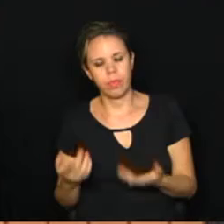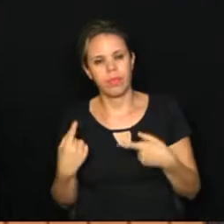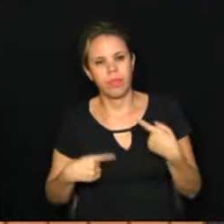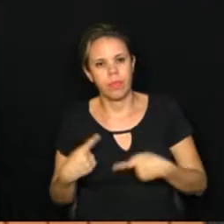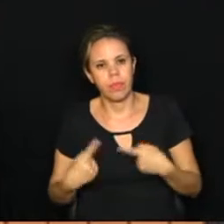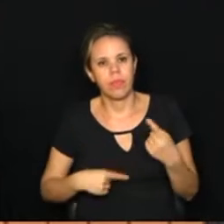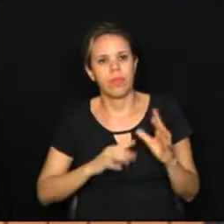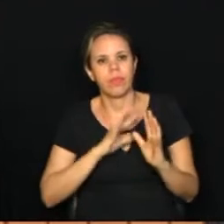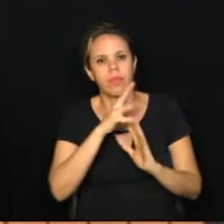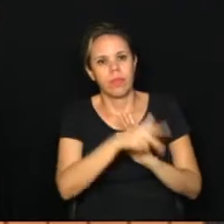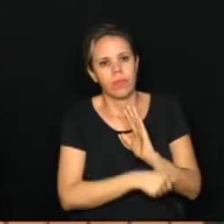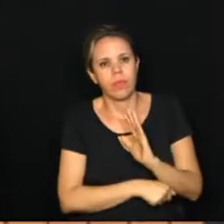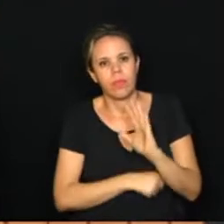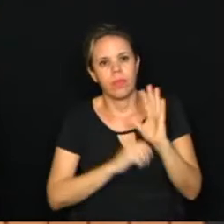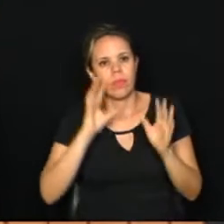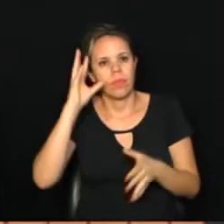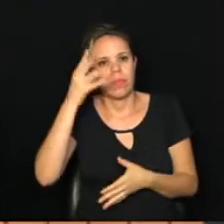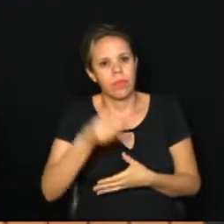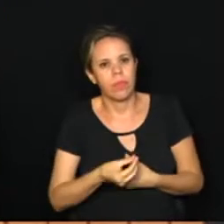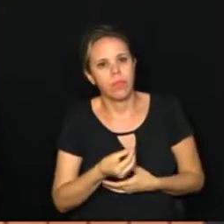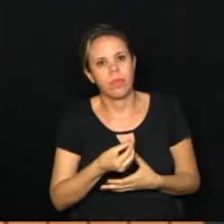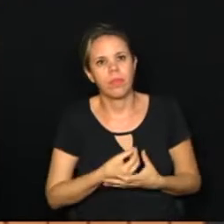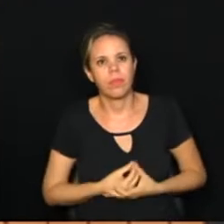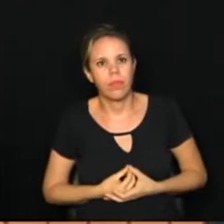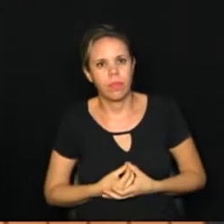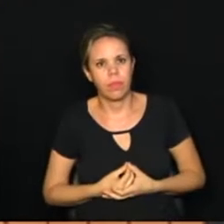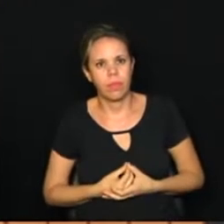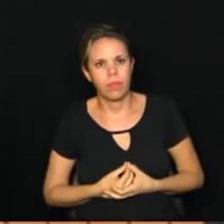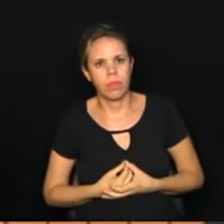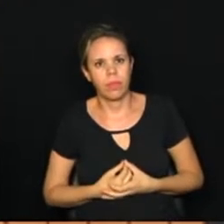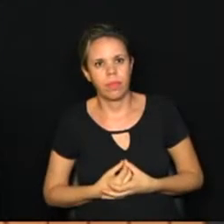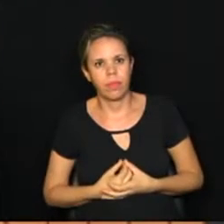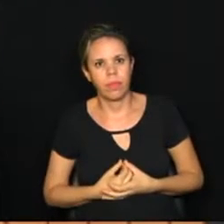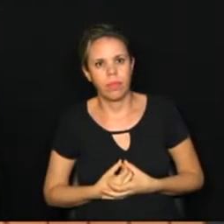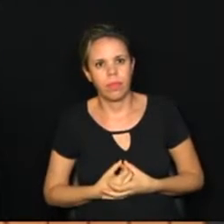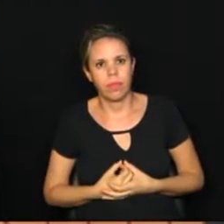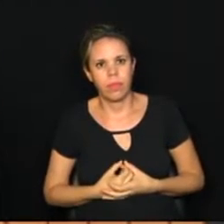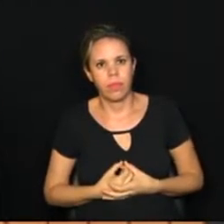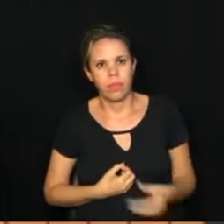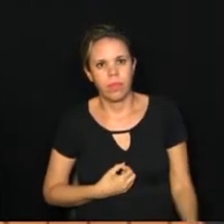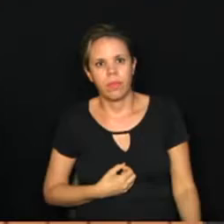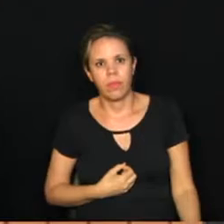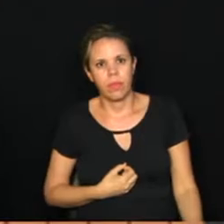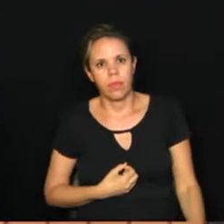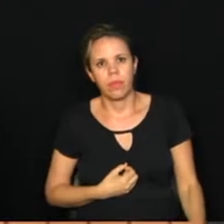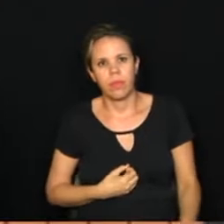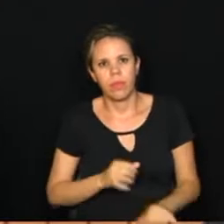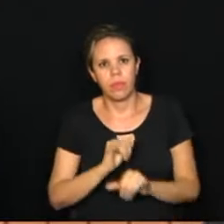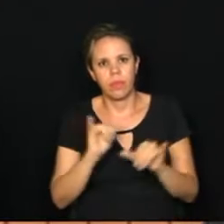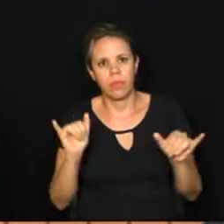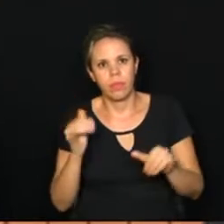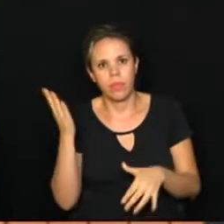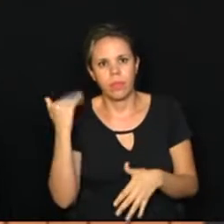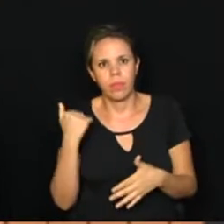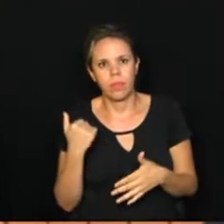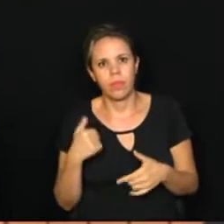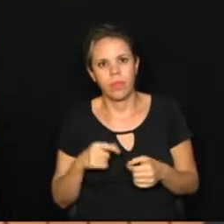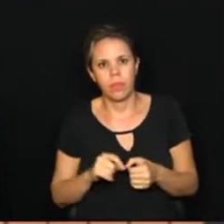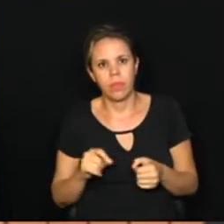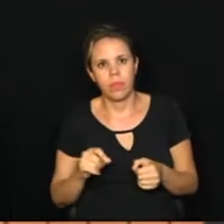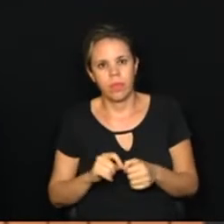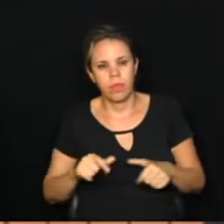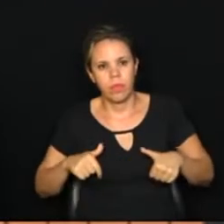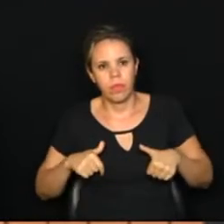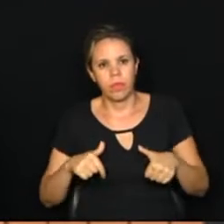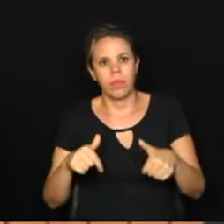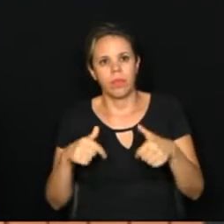no meio ambiente, para entendendo um pouco o cenário que se avizinha, saber que medidas, que